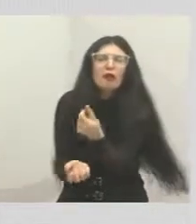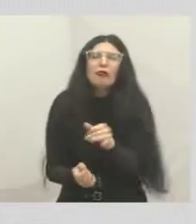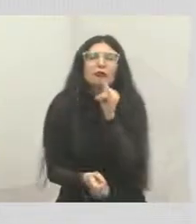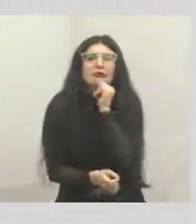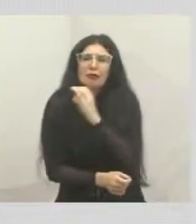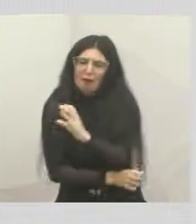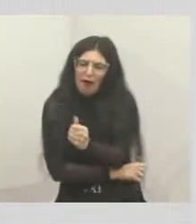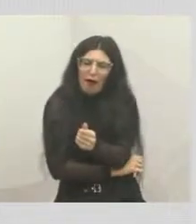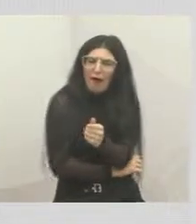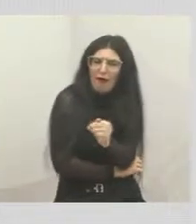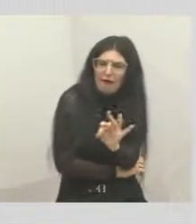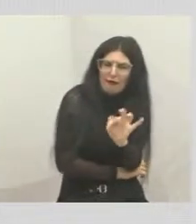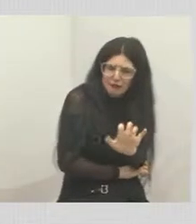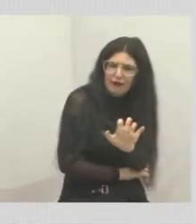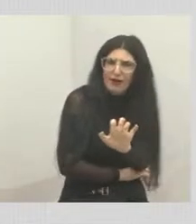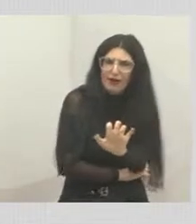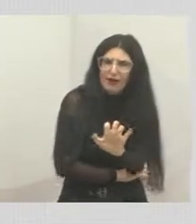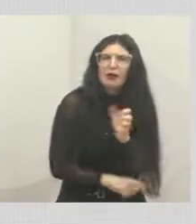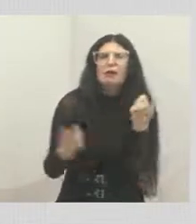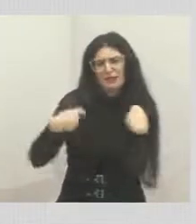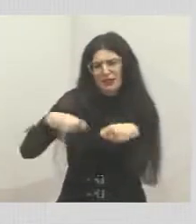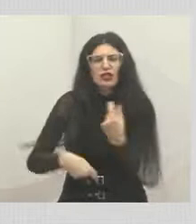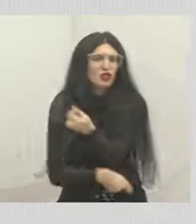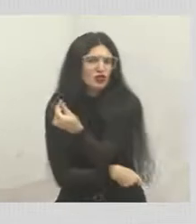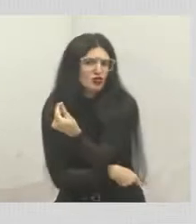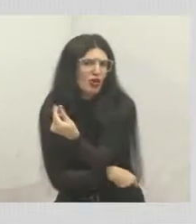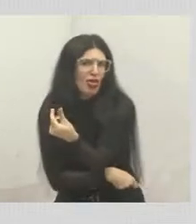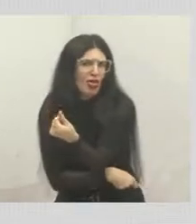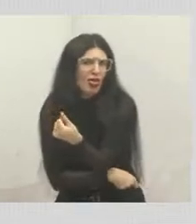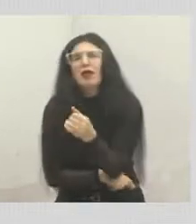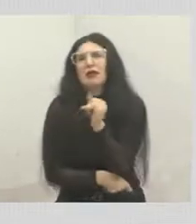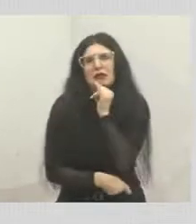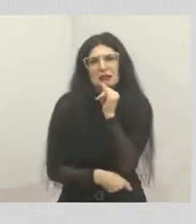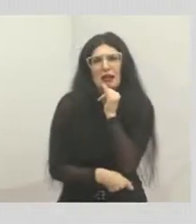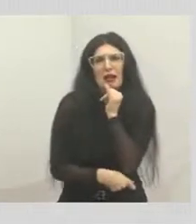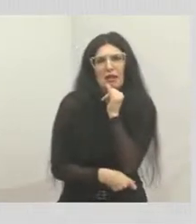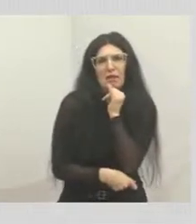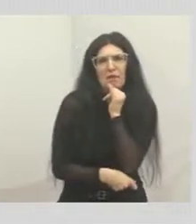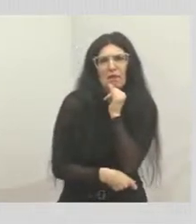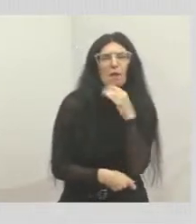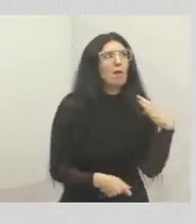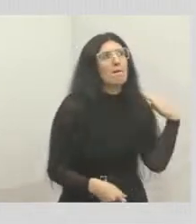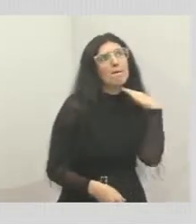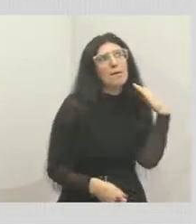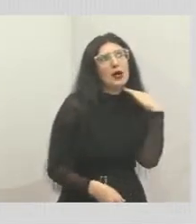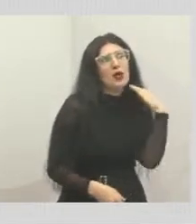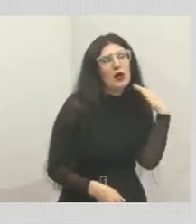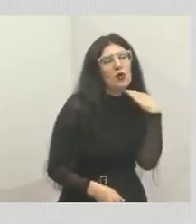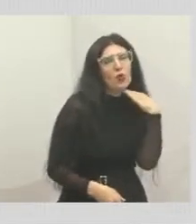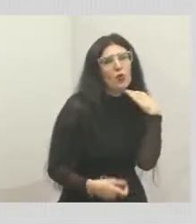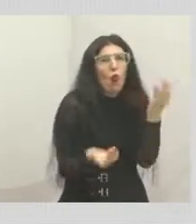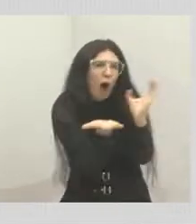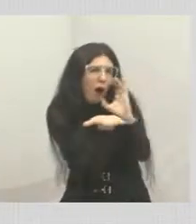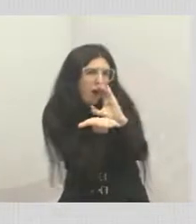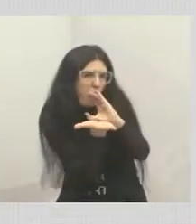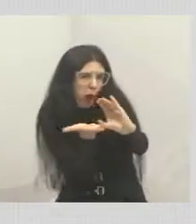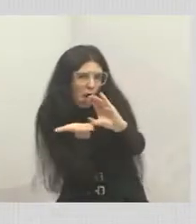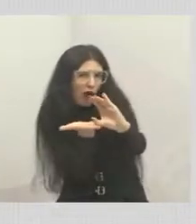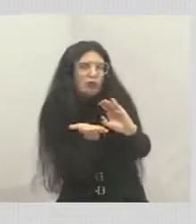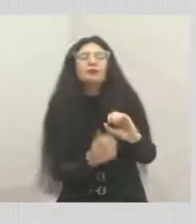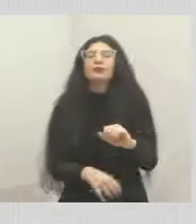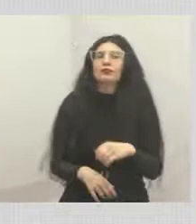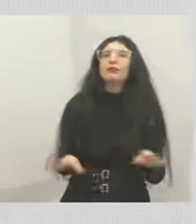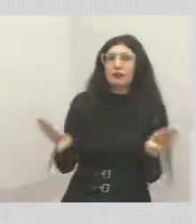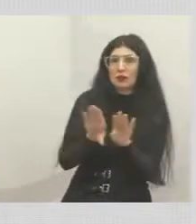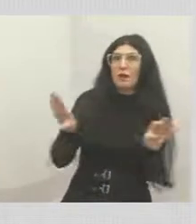um empréstimo hoje que o município tem. Então, ele está incluso dentro das operações de crédito. O COI